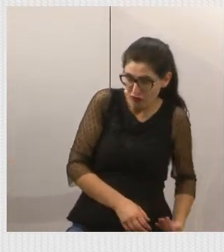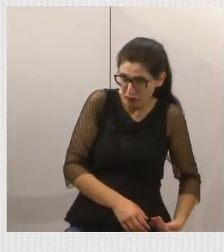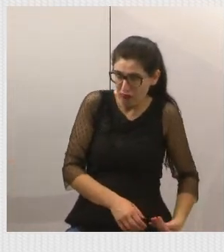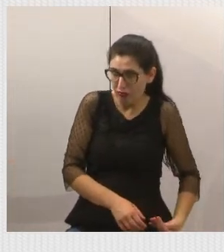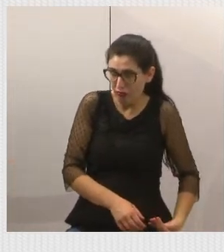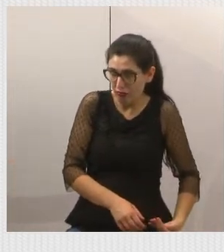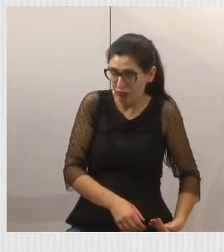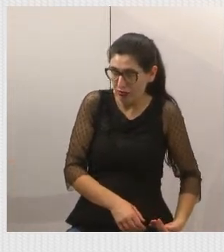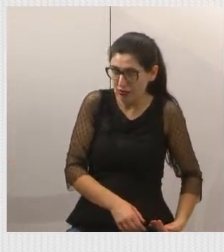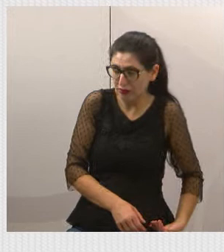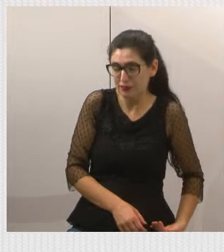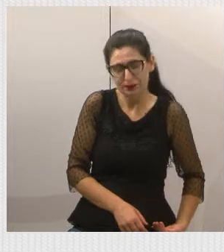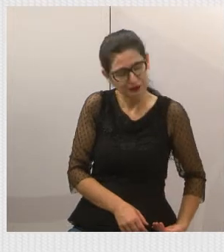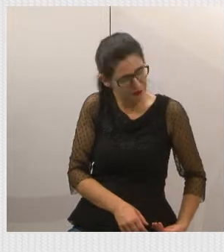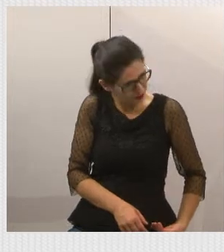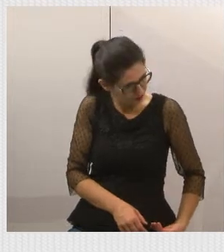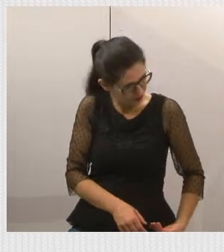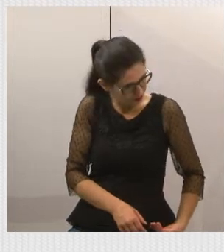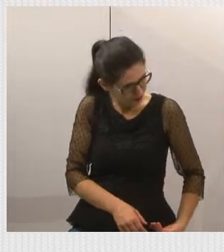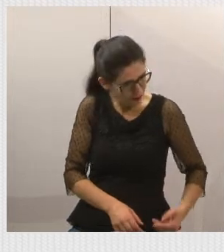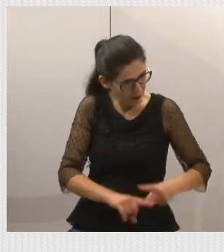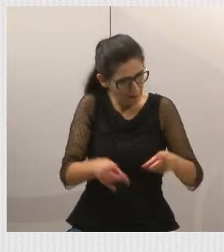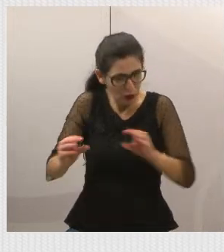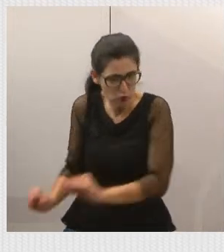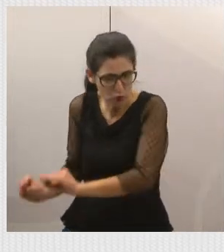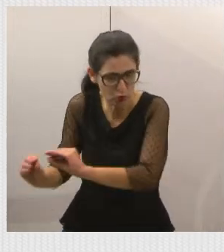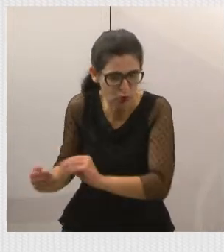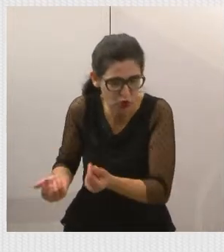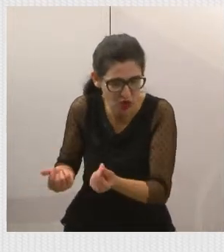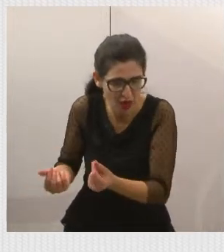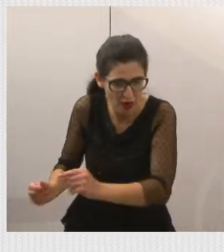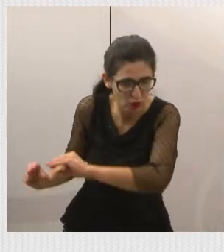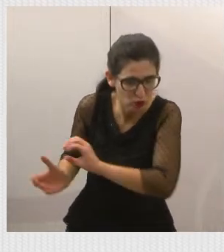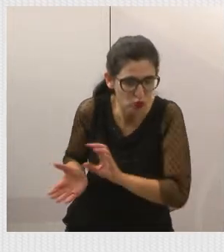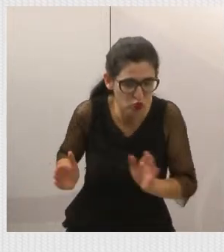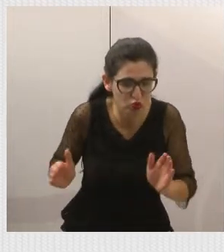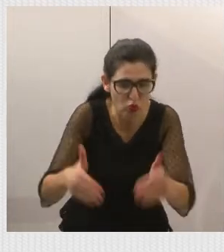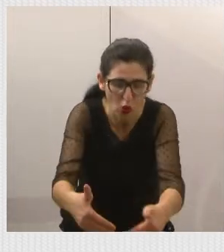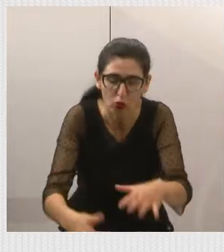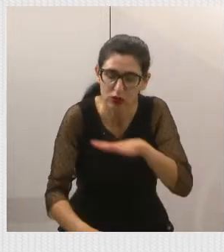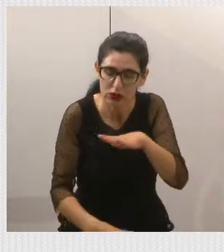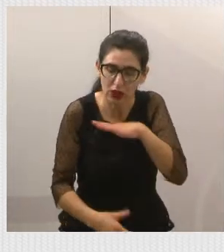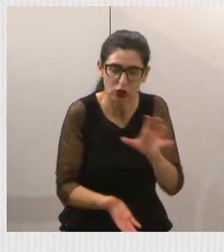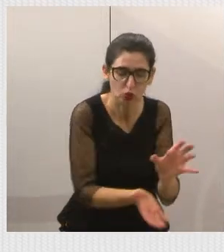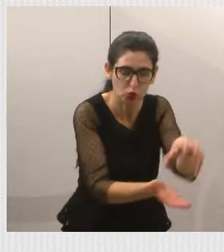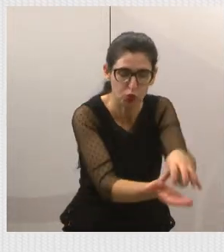é destinada, ela já vai para a Secretaria Fim. Secretaria de Planejamento,